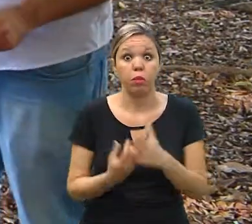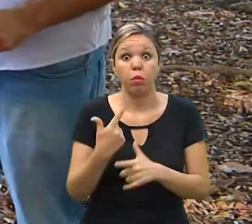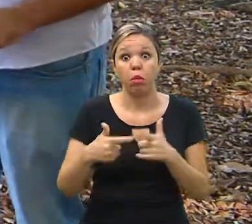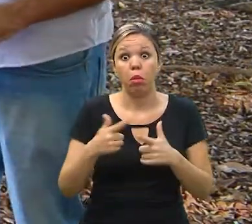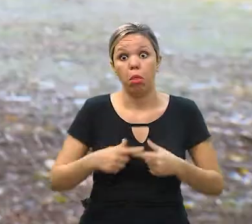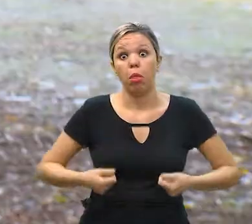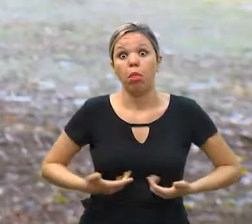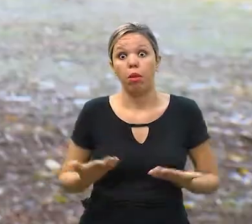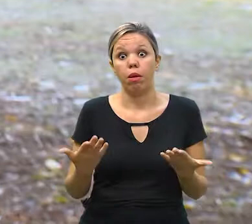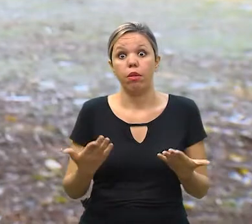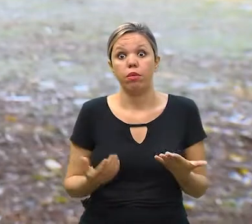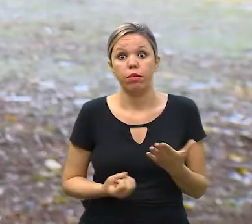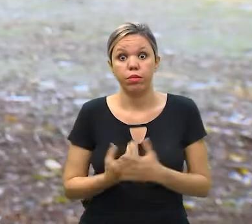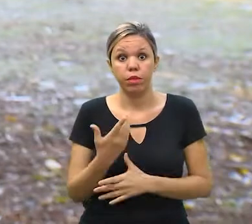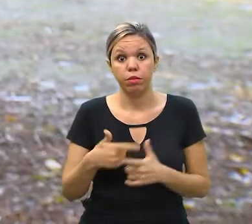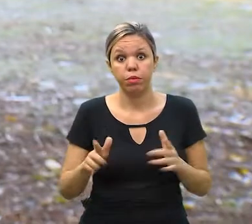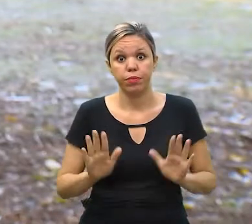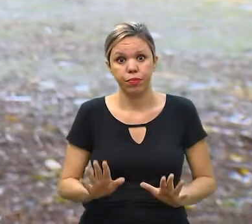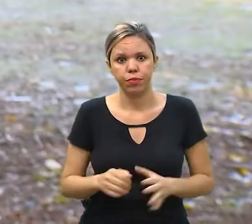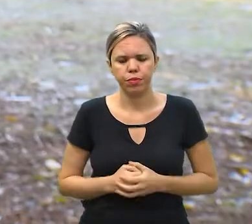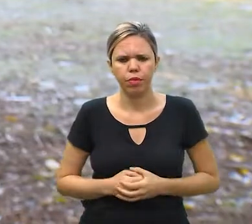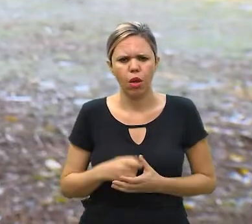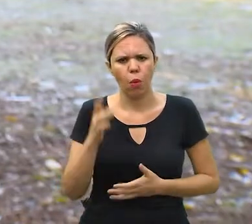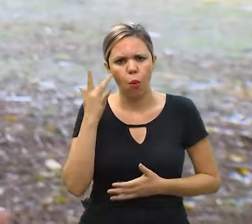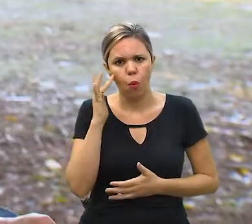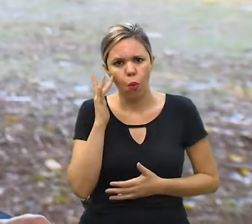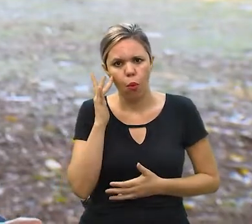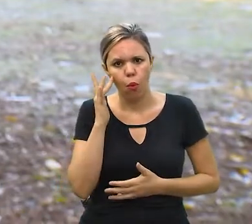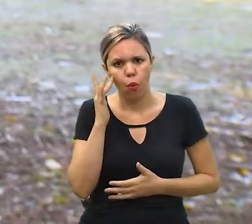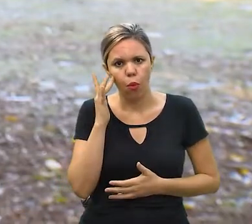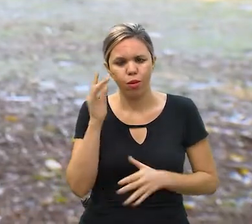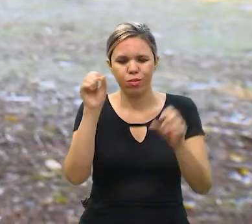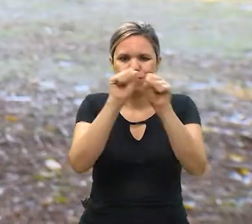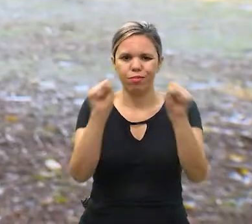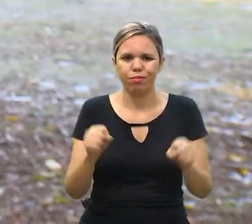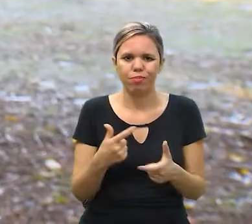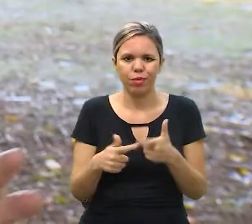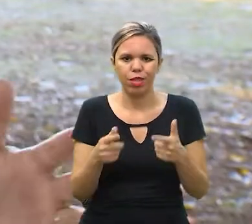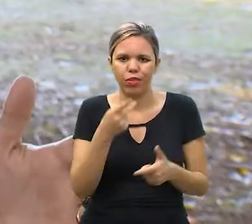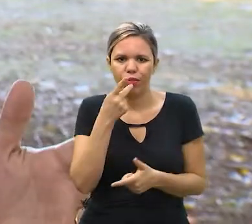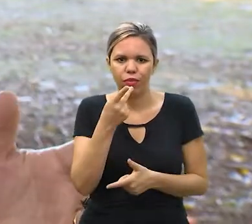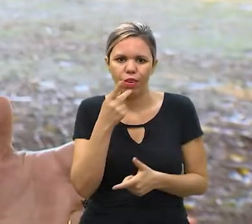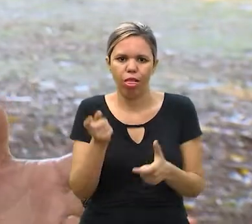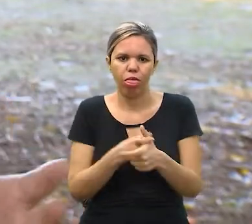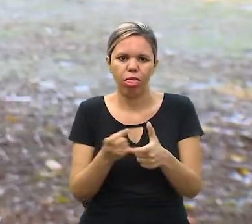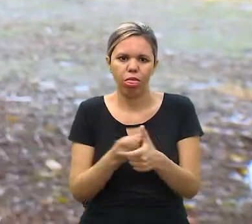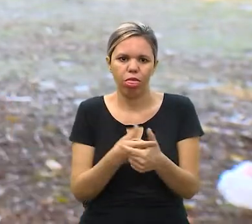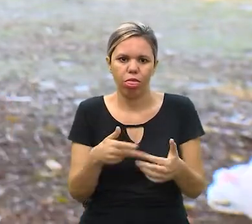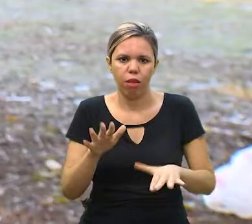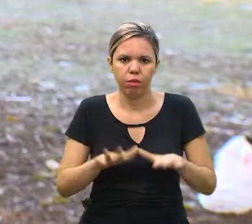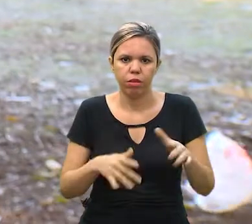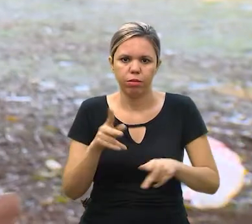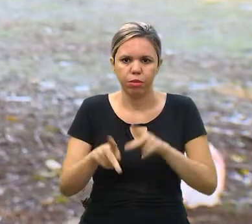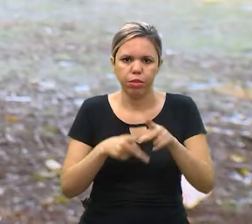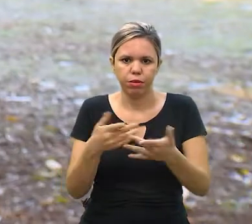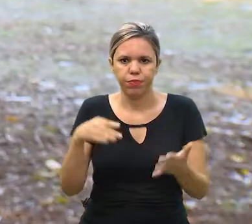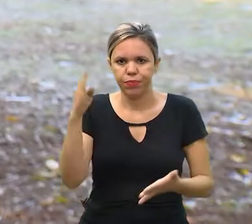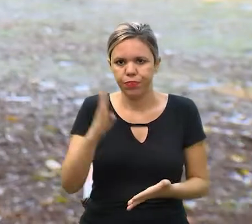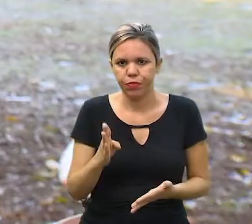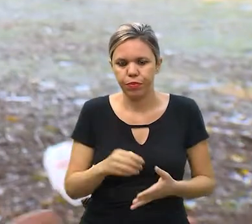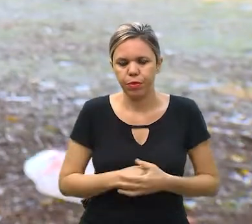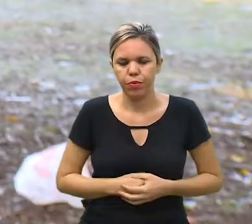ela deve fazer? Eu acho que é um pouco mais sistêmico o problema quando a gente fala de endividamento, né? Hoje a população